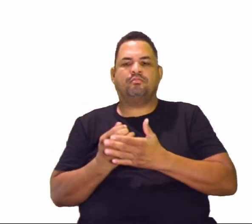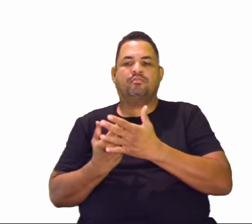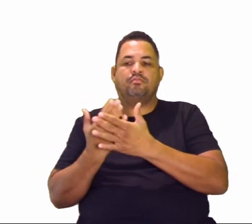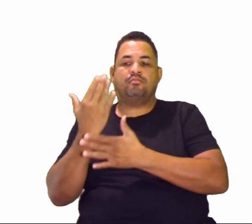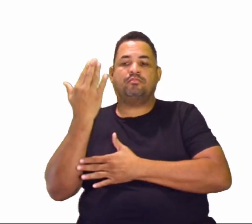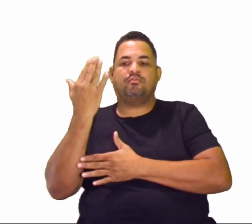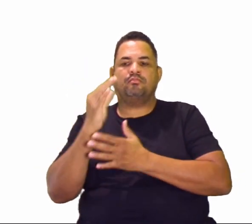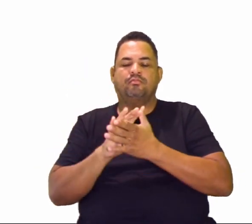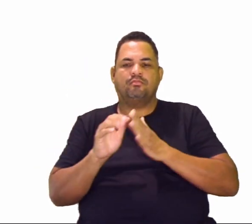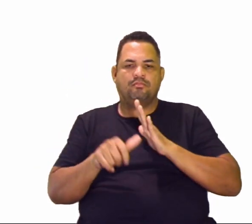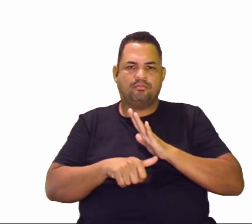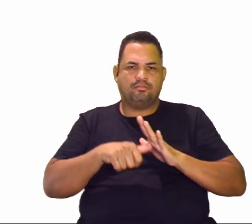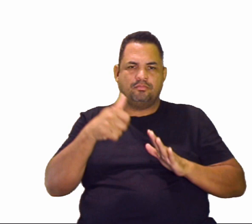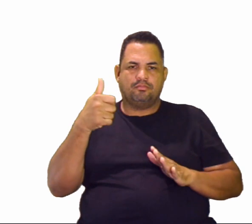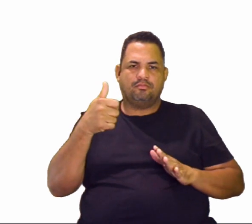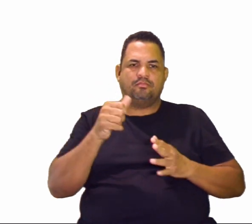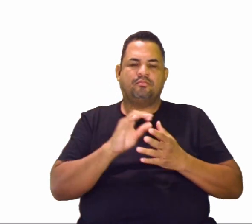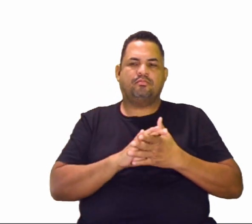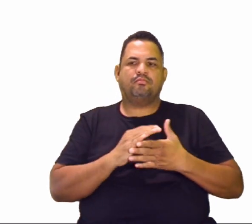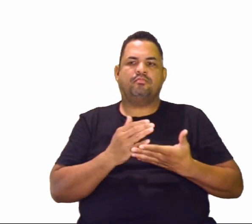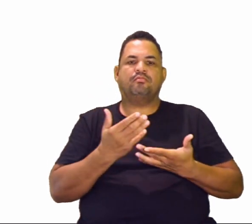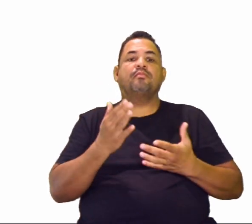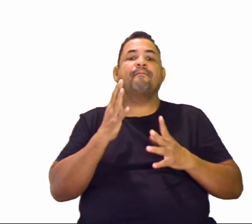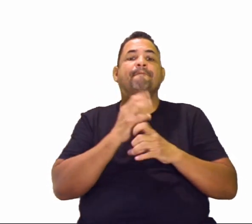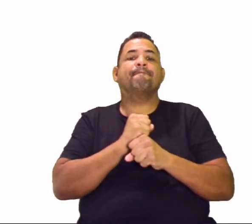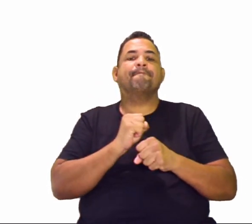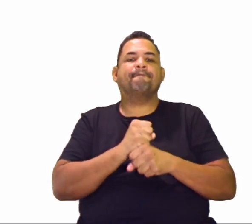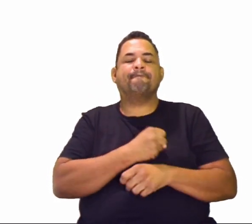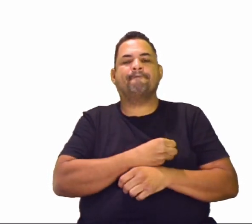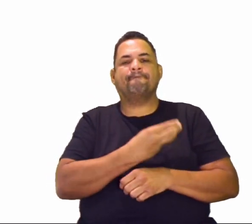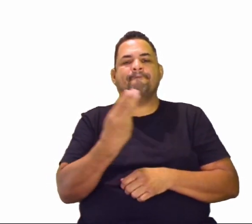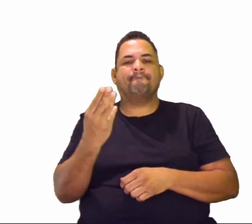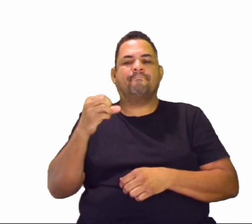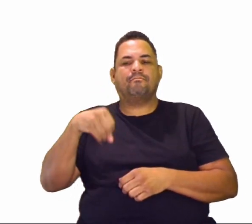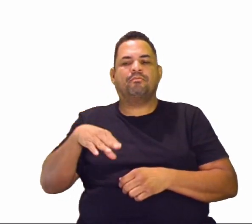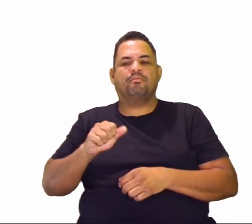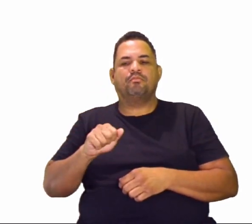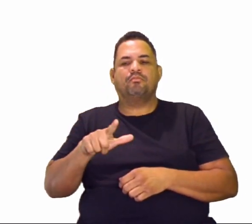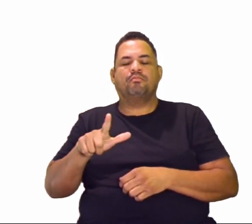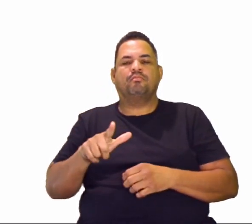gás. Primeiro, eu tive que encontrar quantos mols